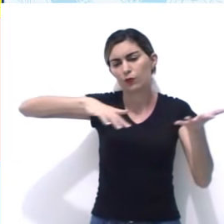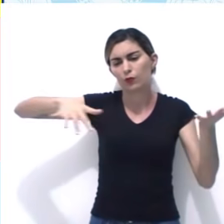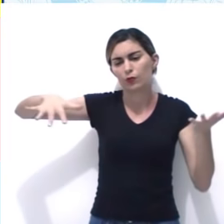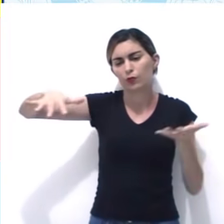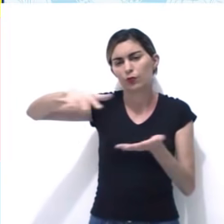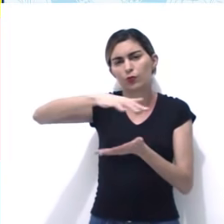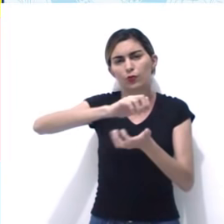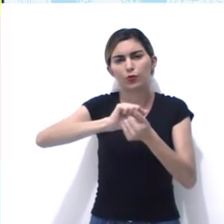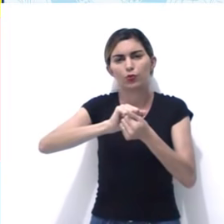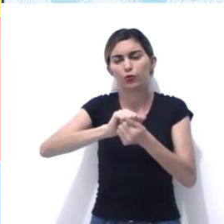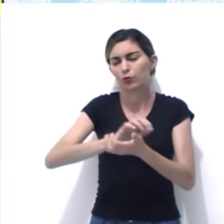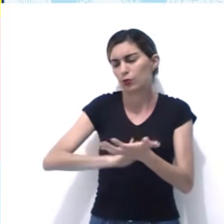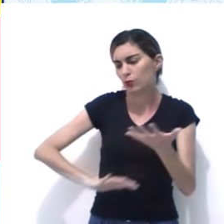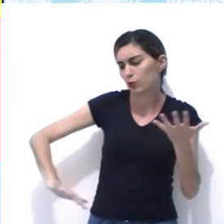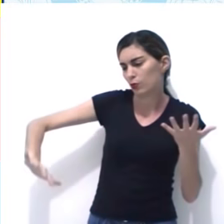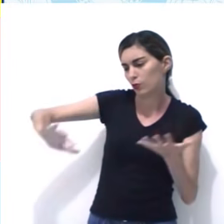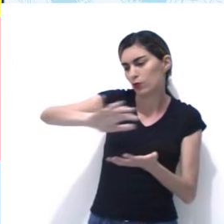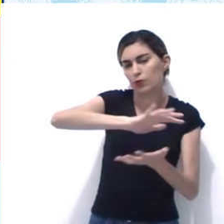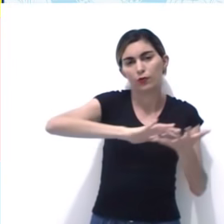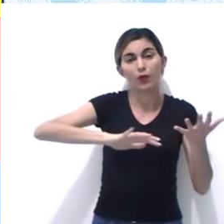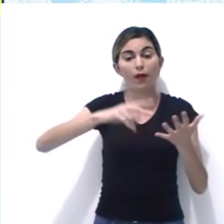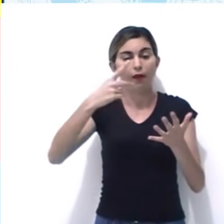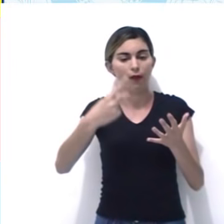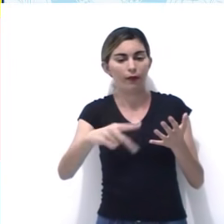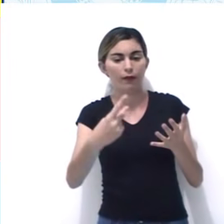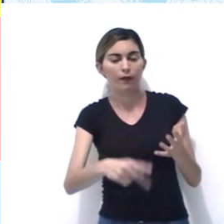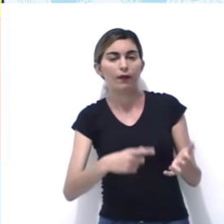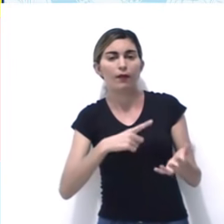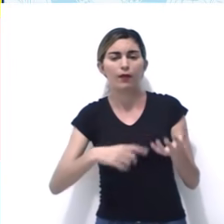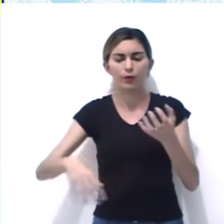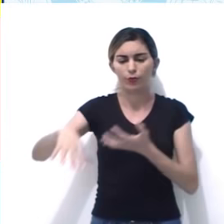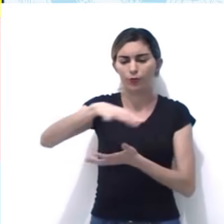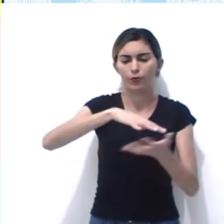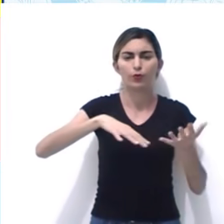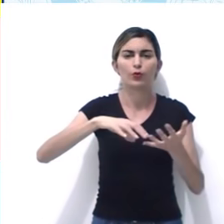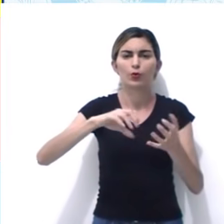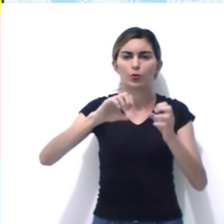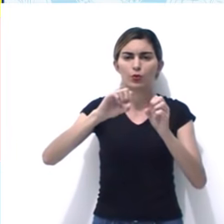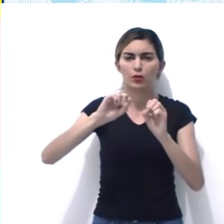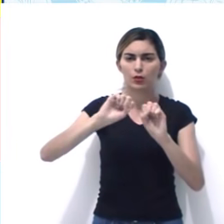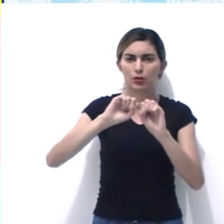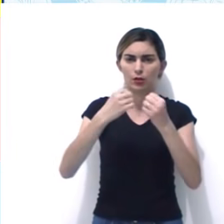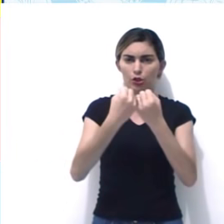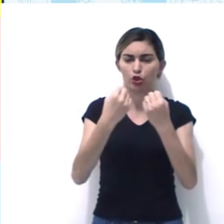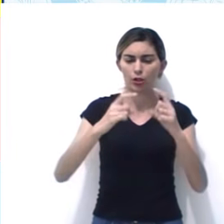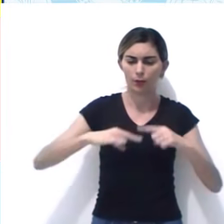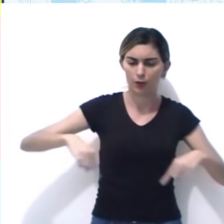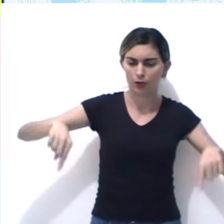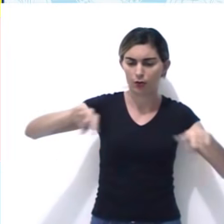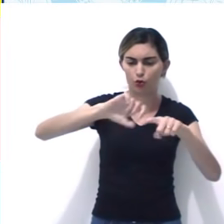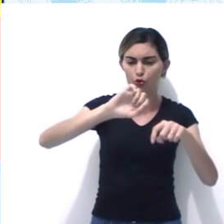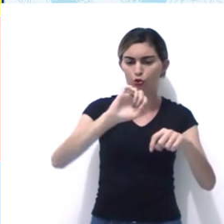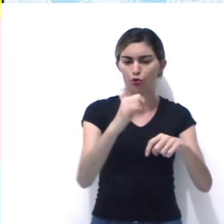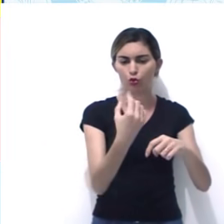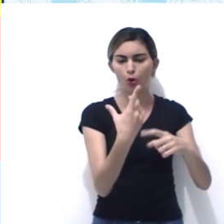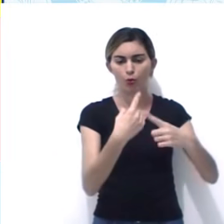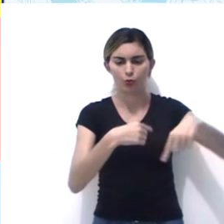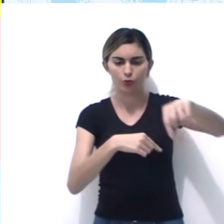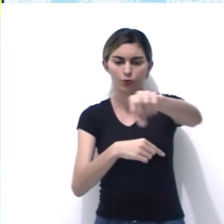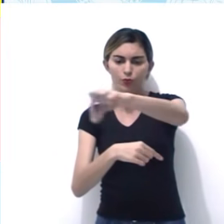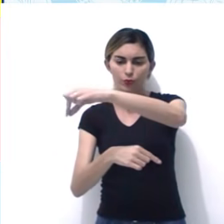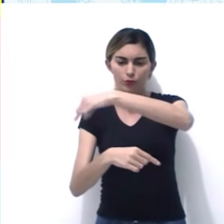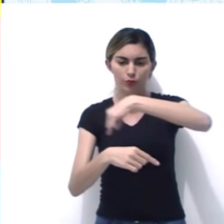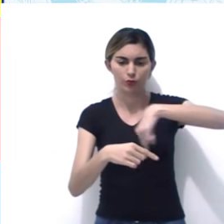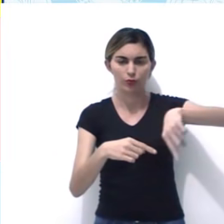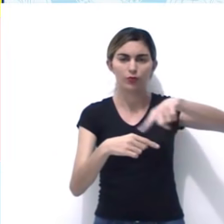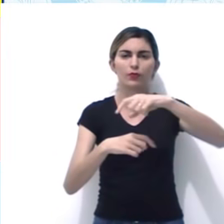pelo universo é nela que estão situados o sistema solar ea terra como vocês podem observar aí nesse